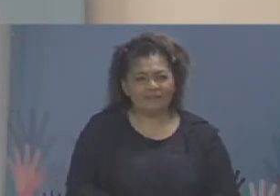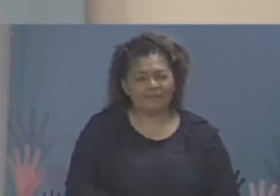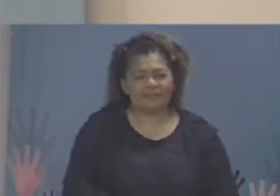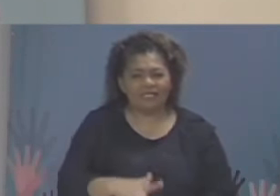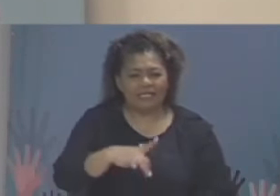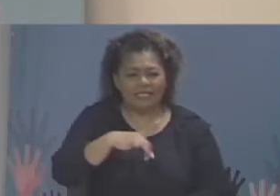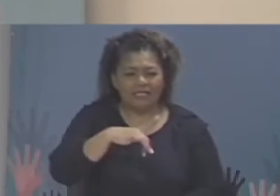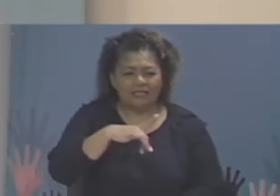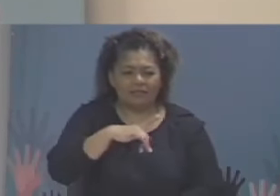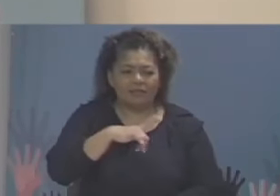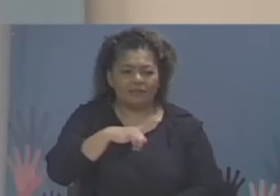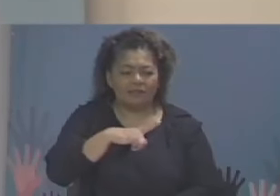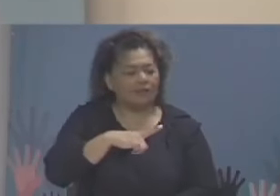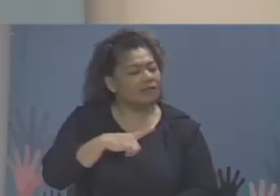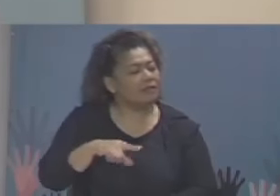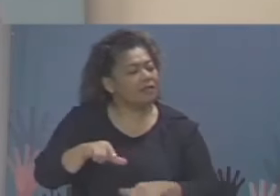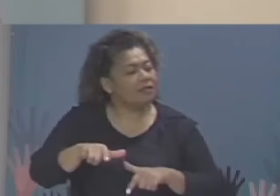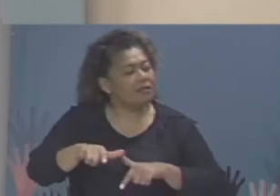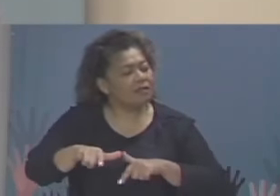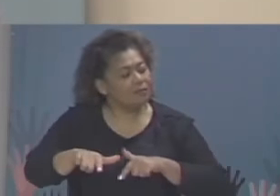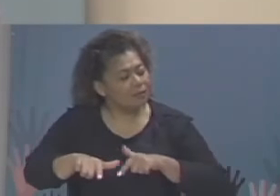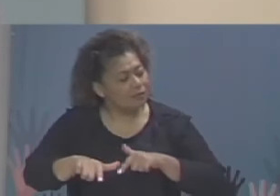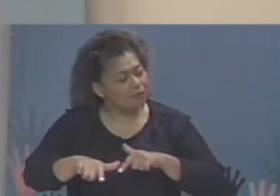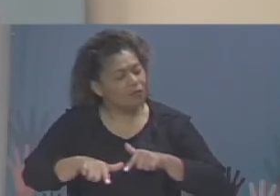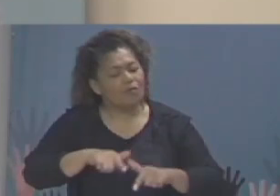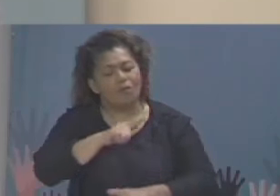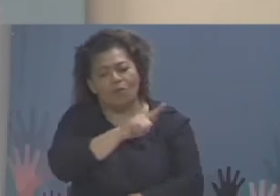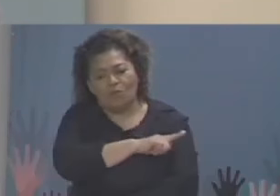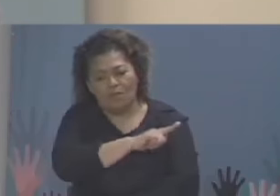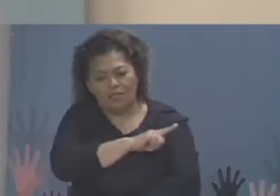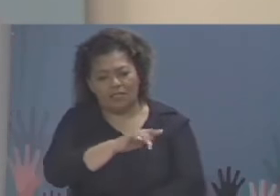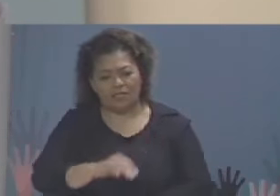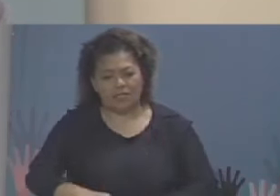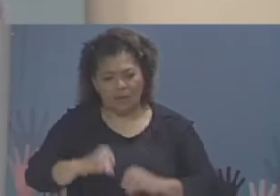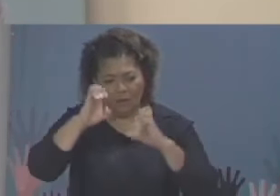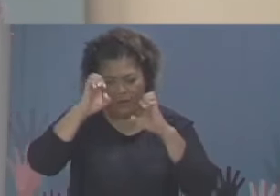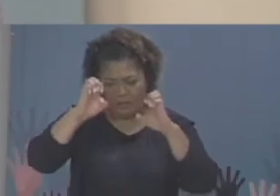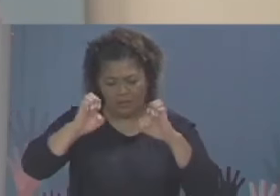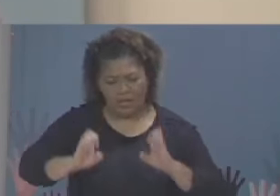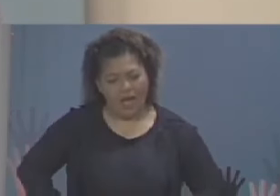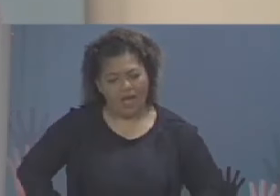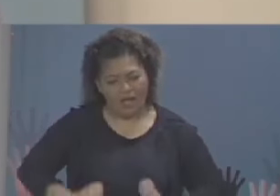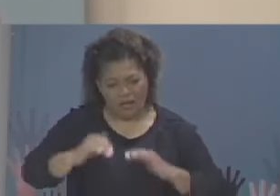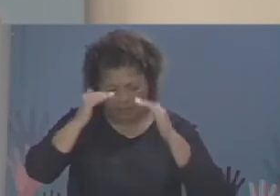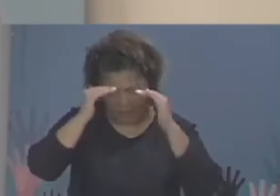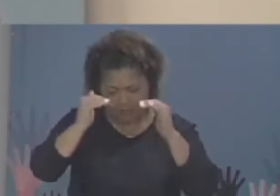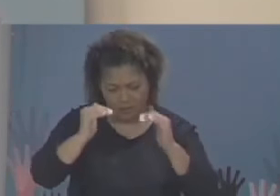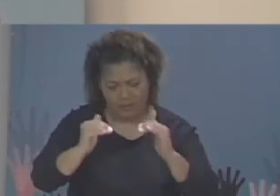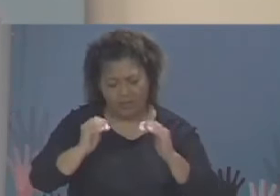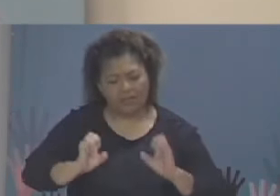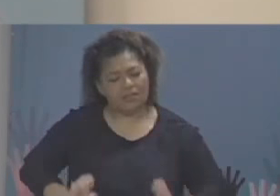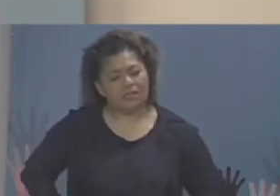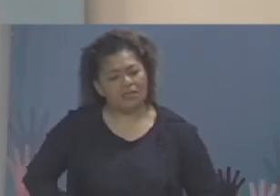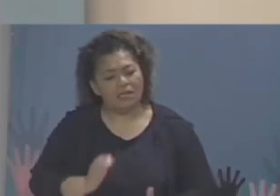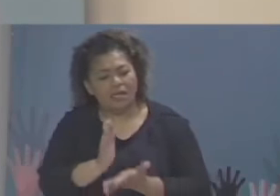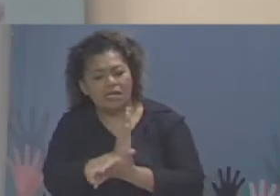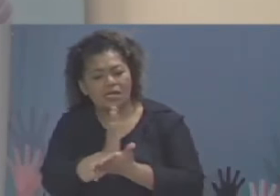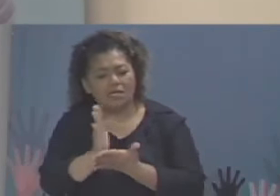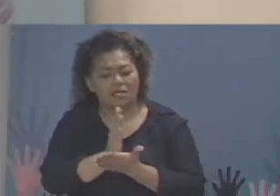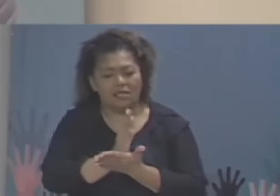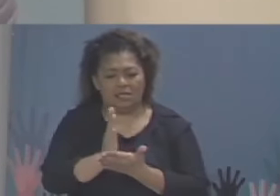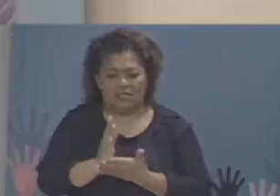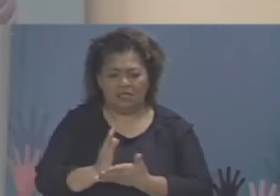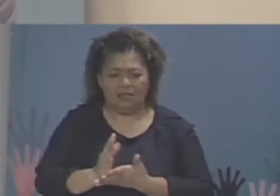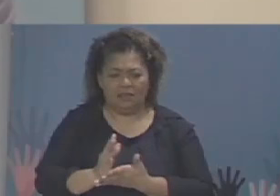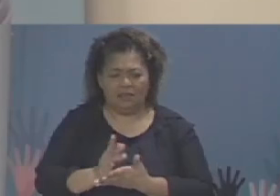temos uma isenção partidária, nós temos uma gestão estratégica. Quando você fala, mas você traz pessoas antigas, eu acredito